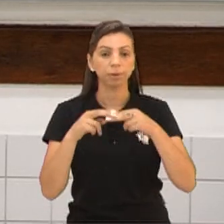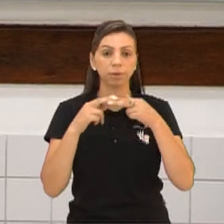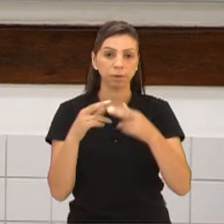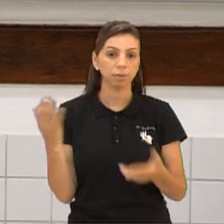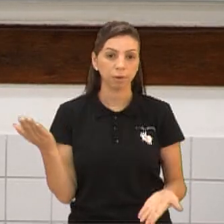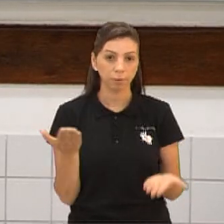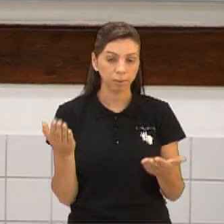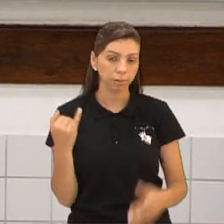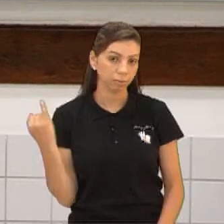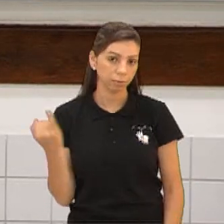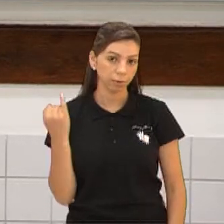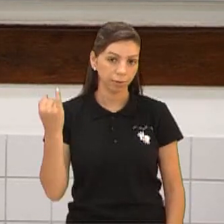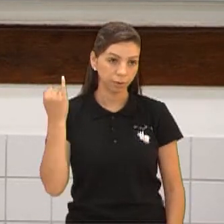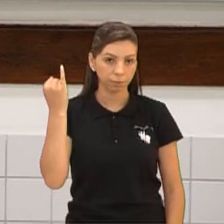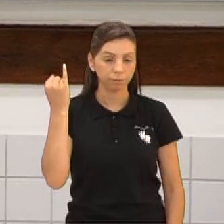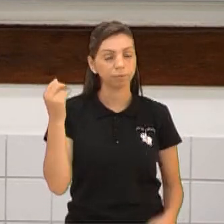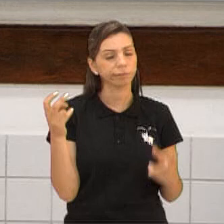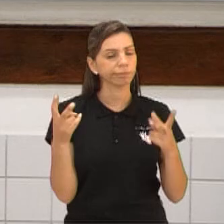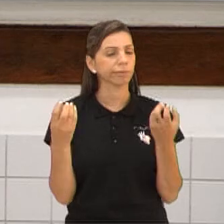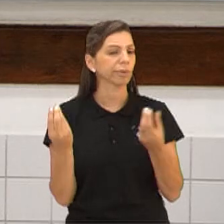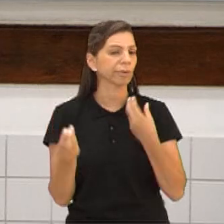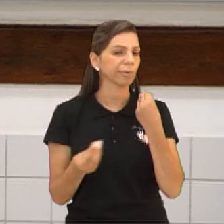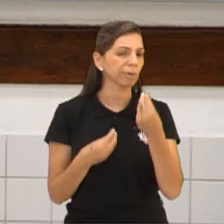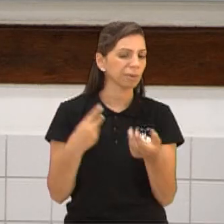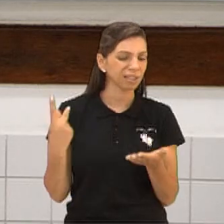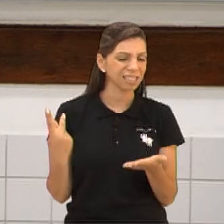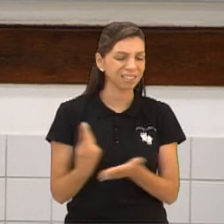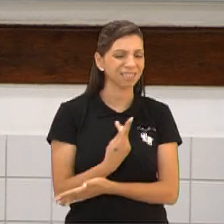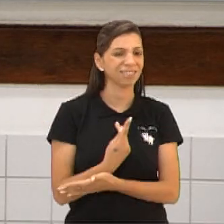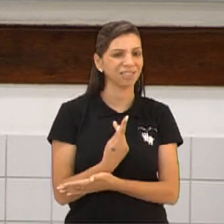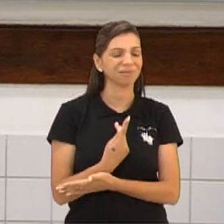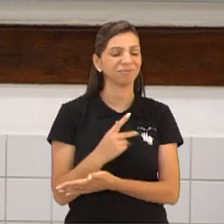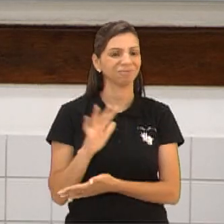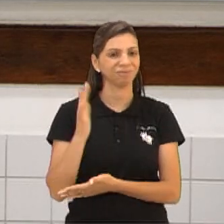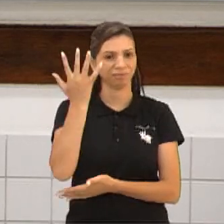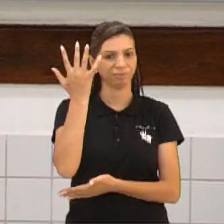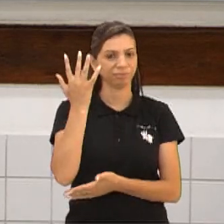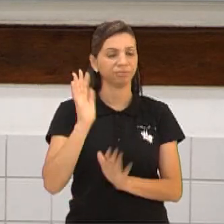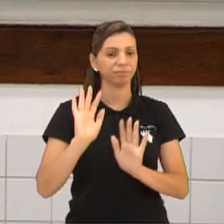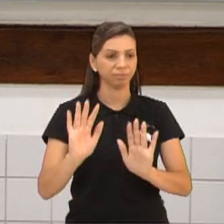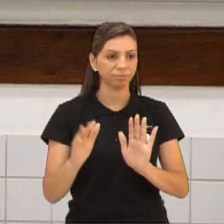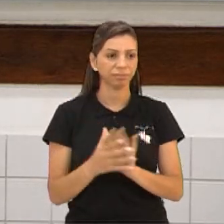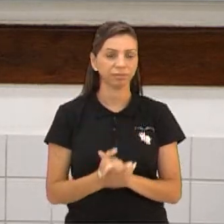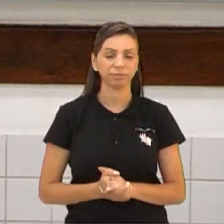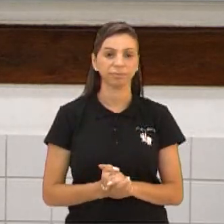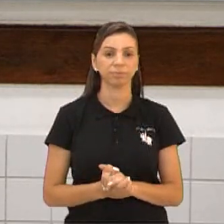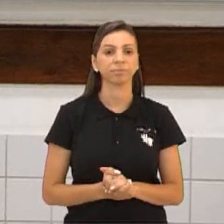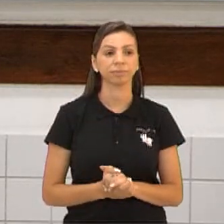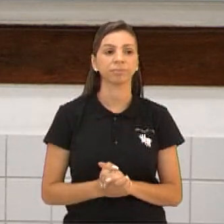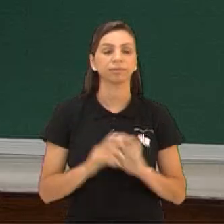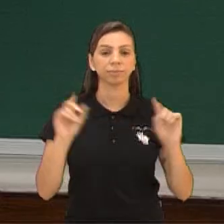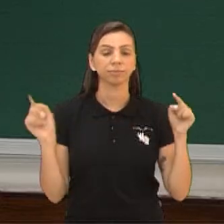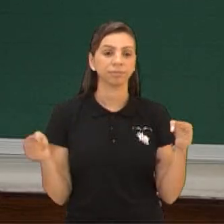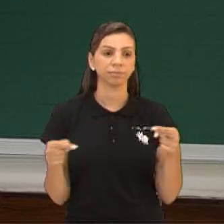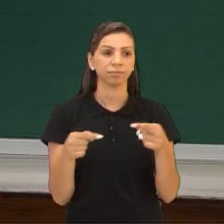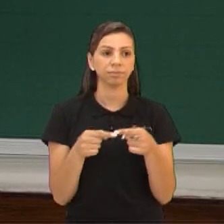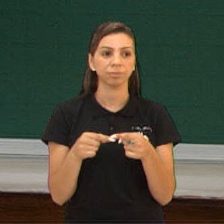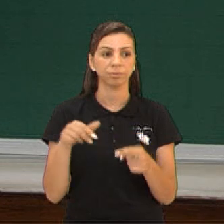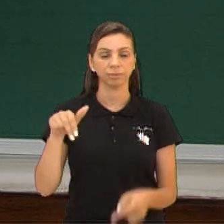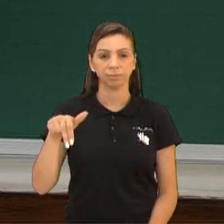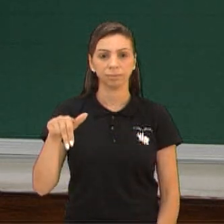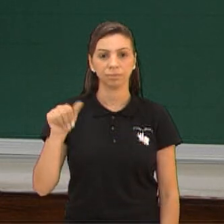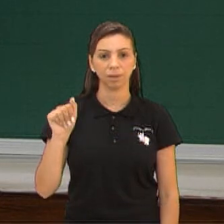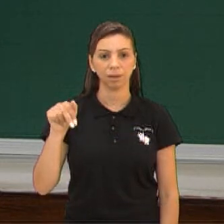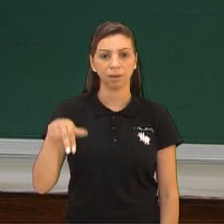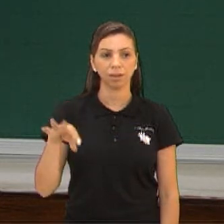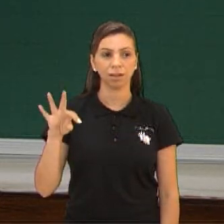importante agora perceber como esses equívocos aconteciam. Isso tem a ver, sabe com o quê? Com as antinomias.